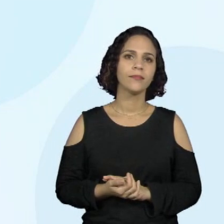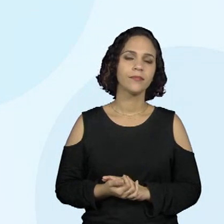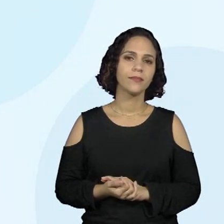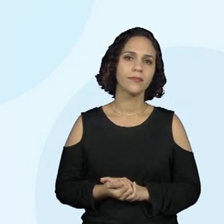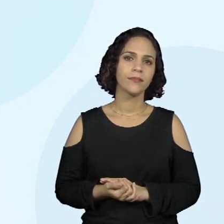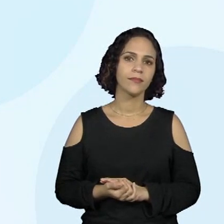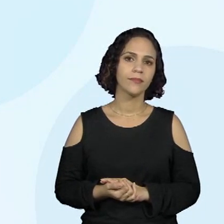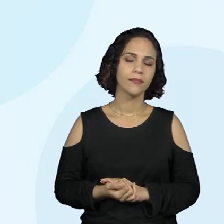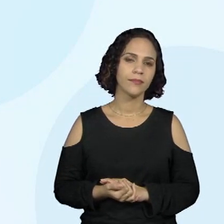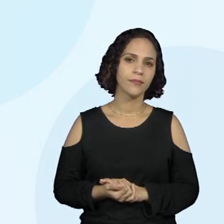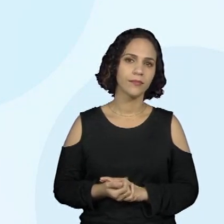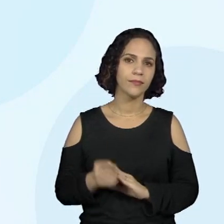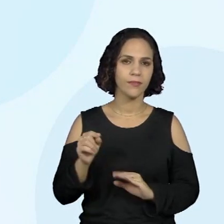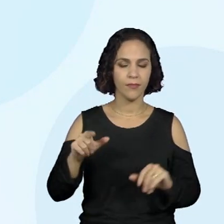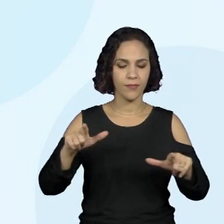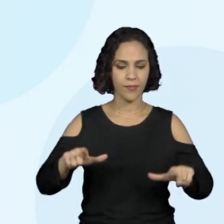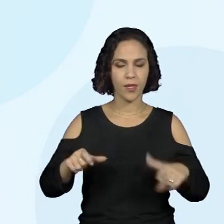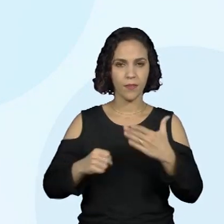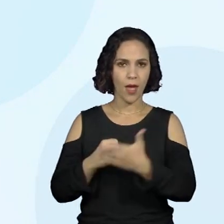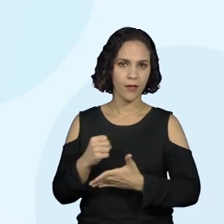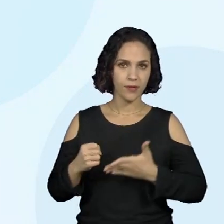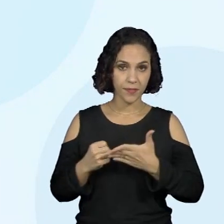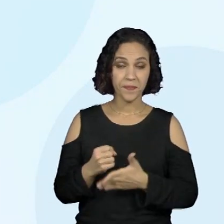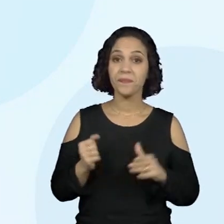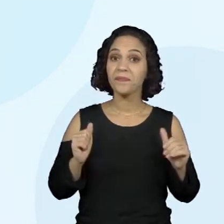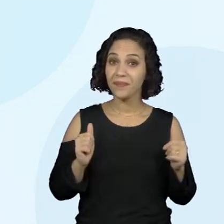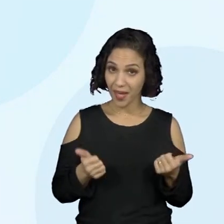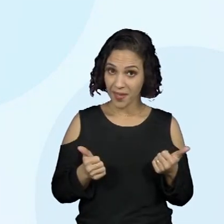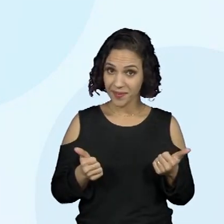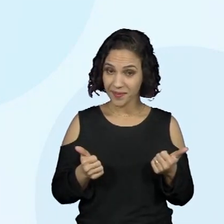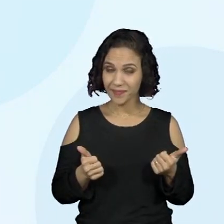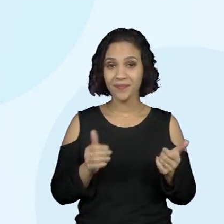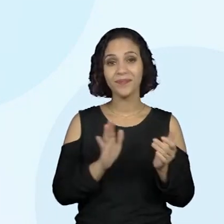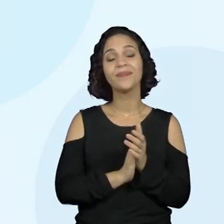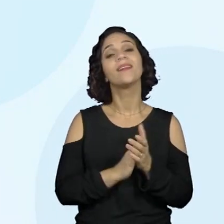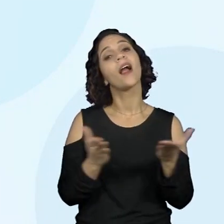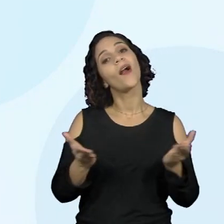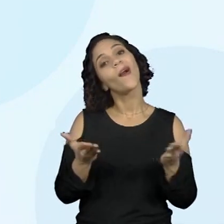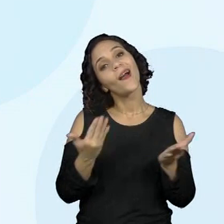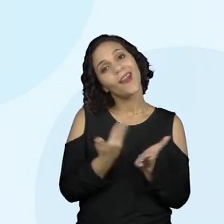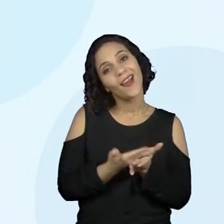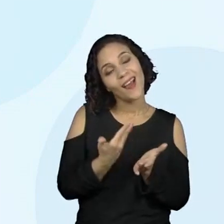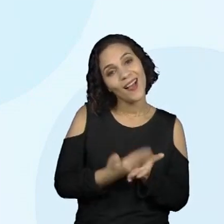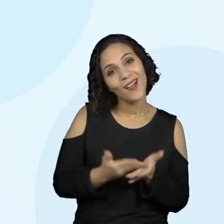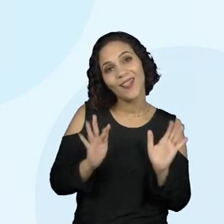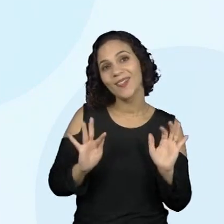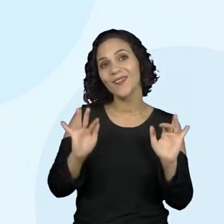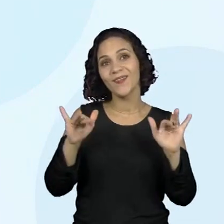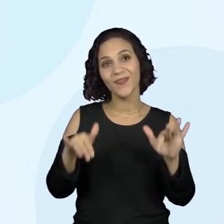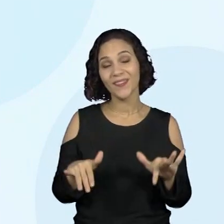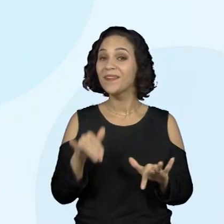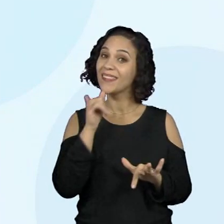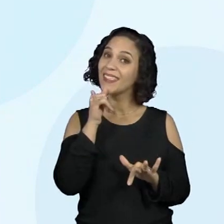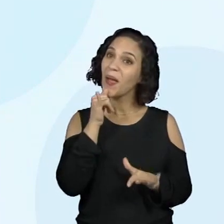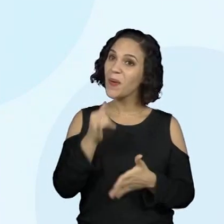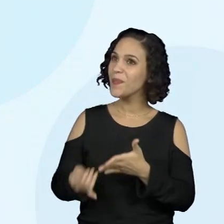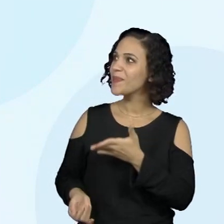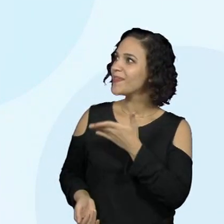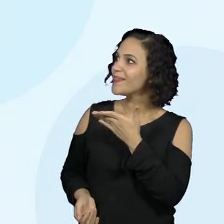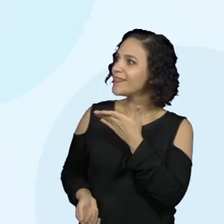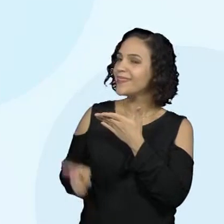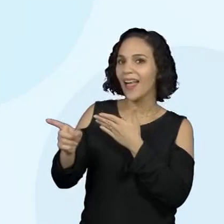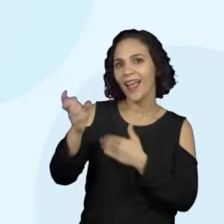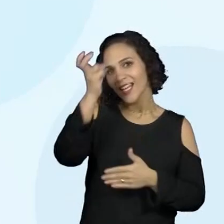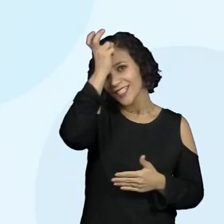E base poligonal. Muito bem, nossa aula já chegando ao fim. Temos as pirâmides